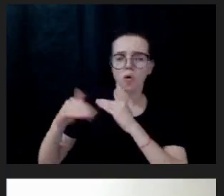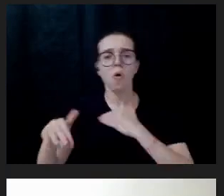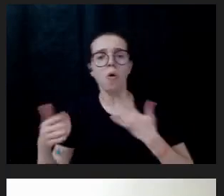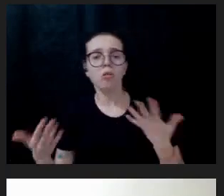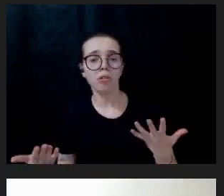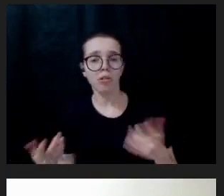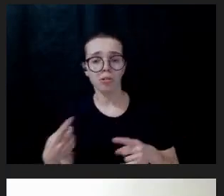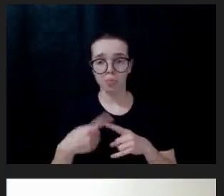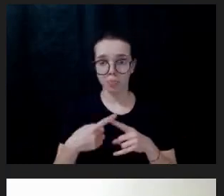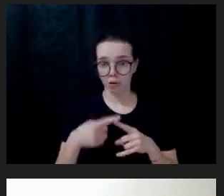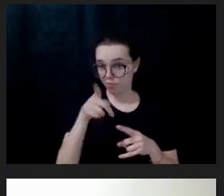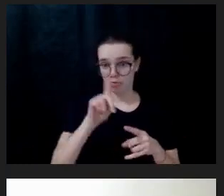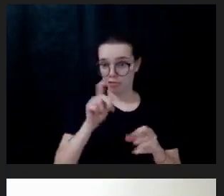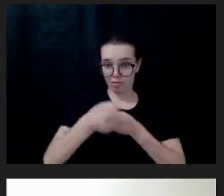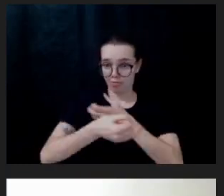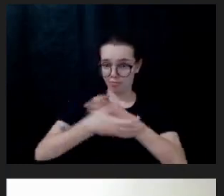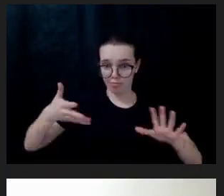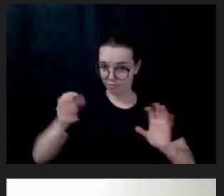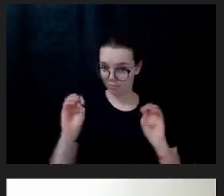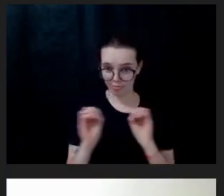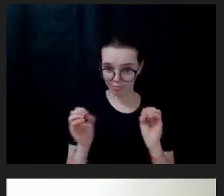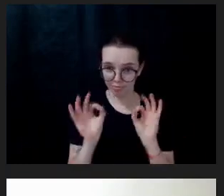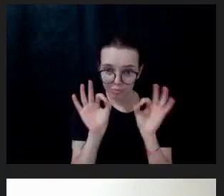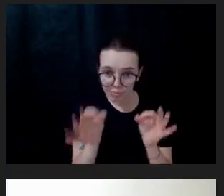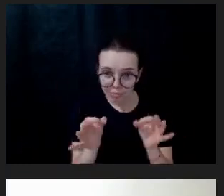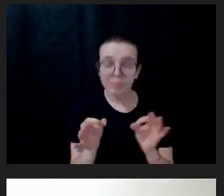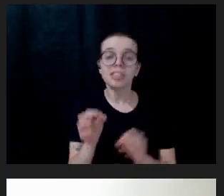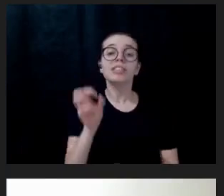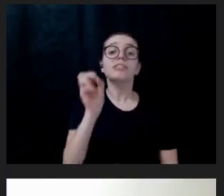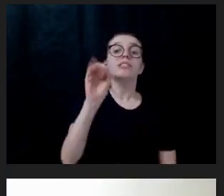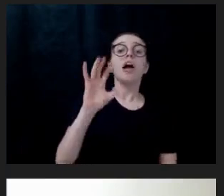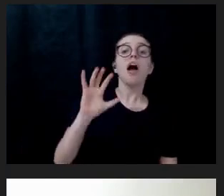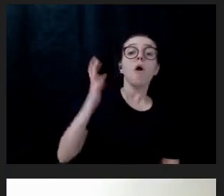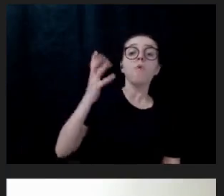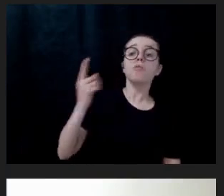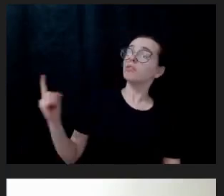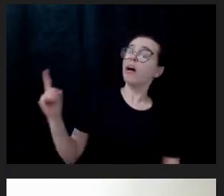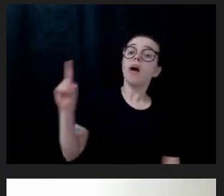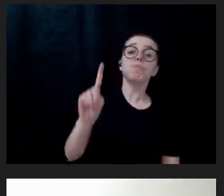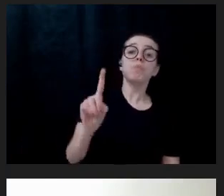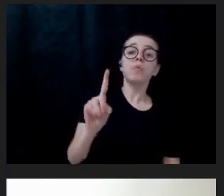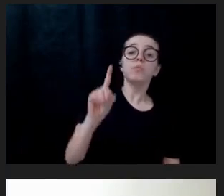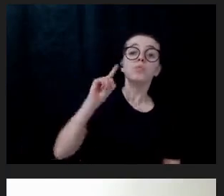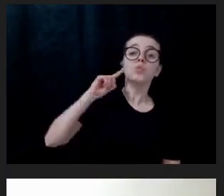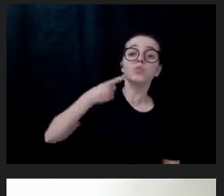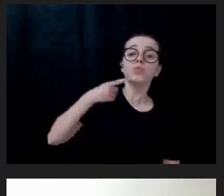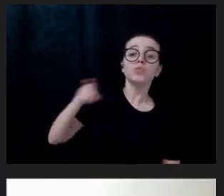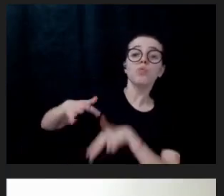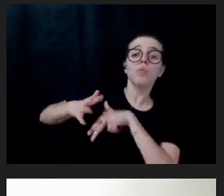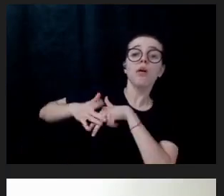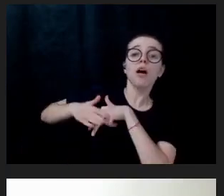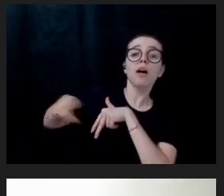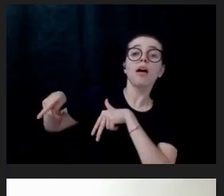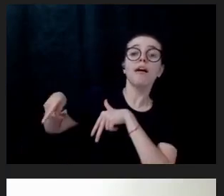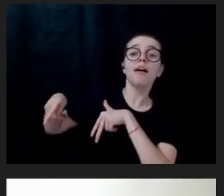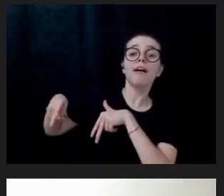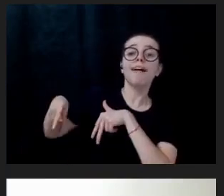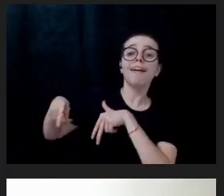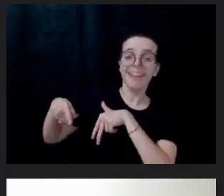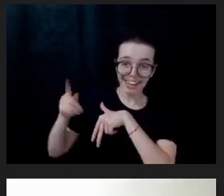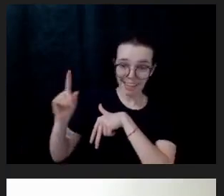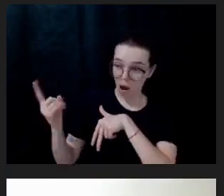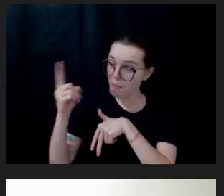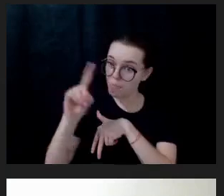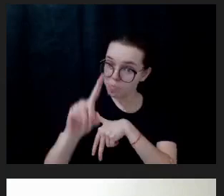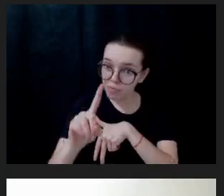a língua de sinais. Então, caso tenha um paciente surdo, se esse paciente surdo estiver com a